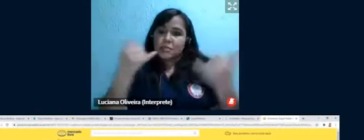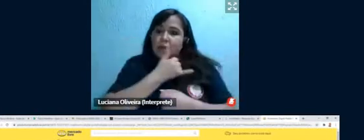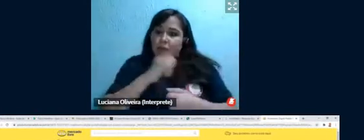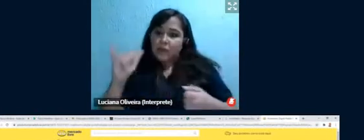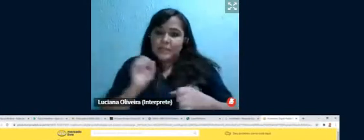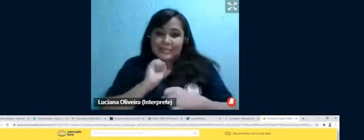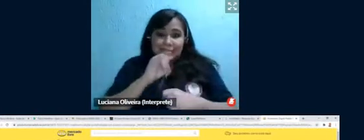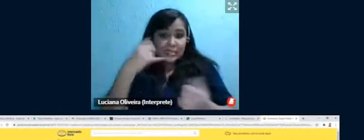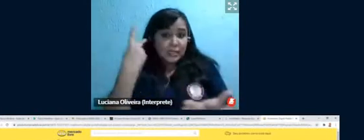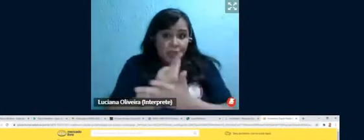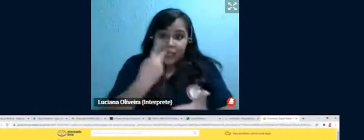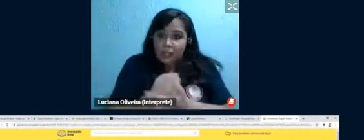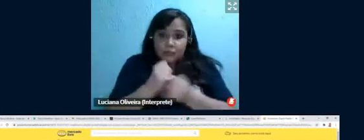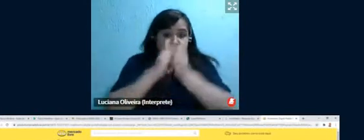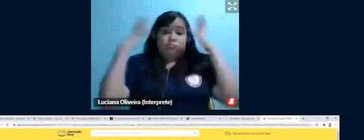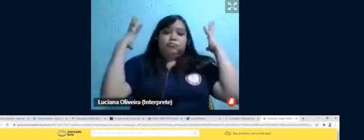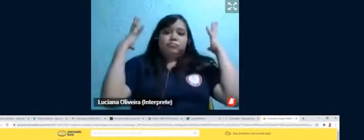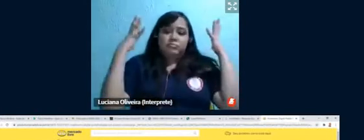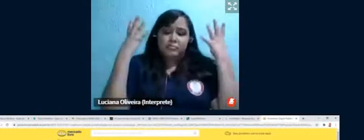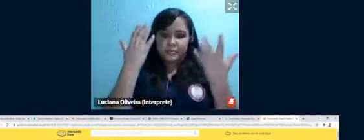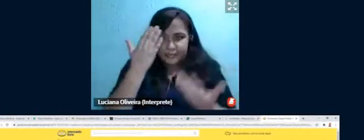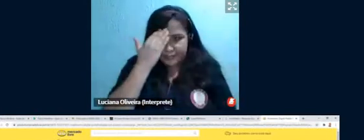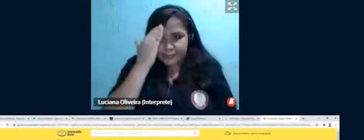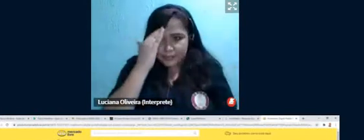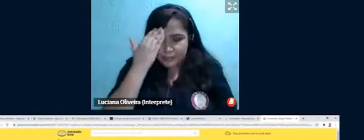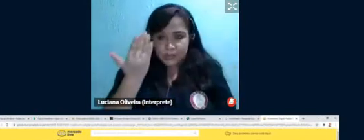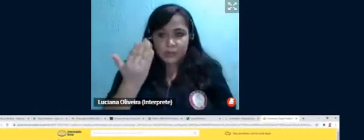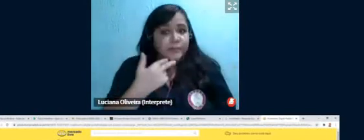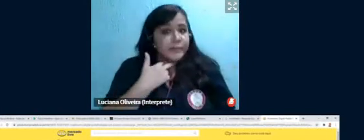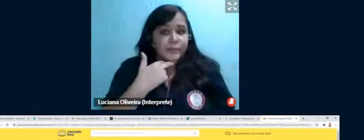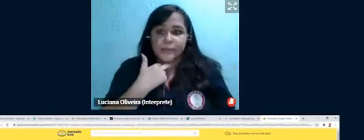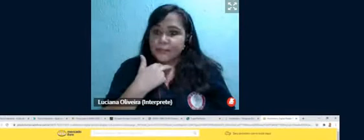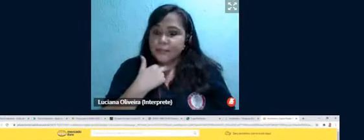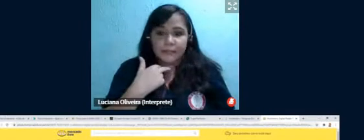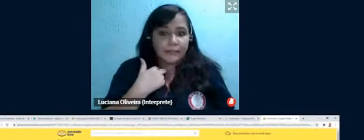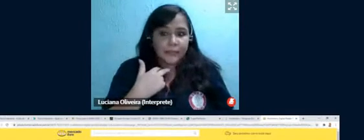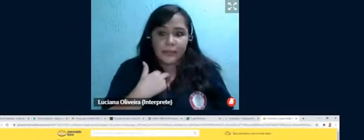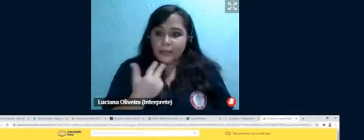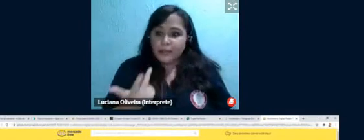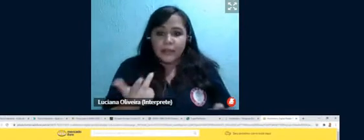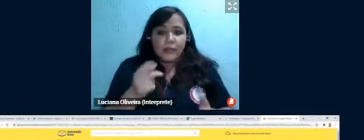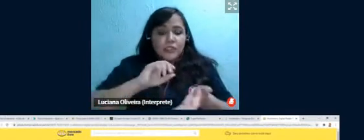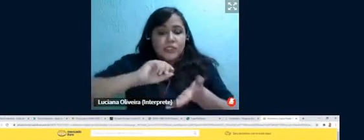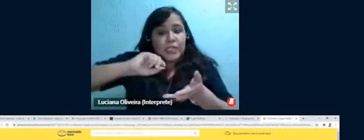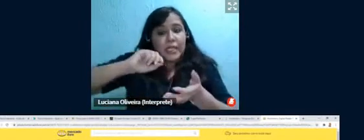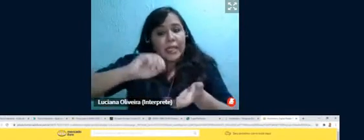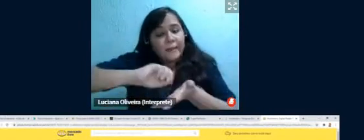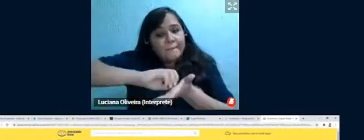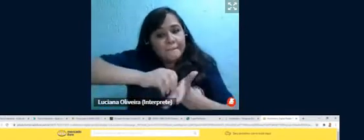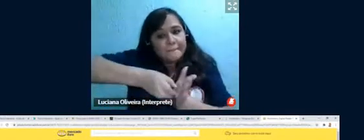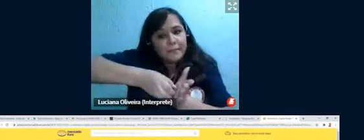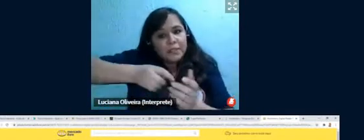aqui pode explodir na sua cara. Você não pode, nunca, sob hipótese alguma, ligar um